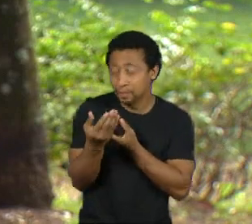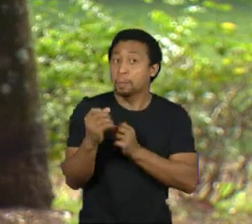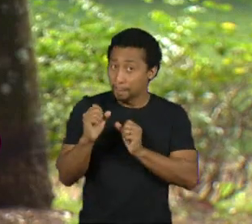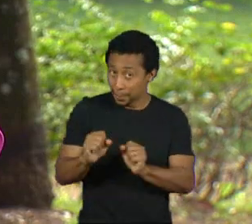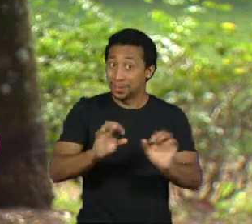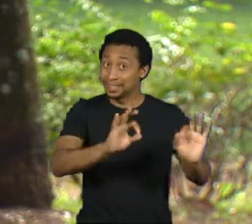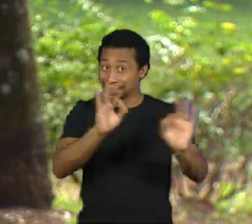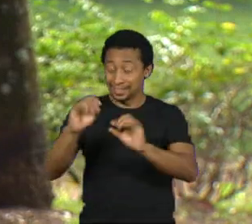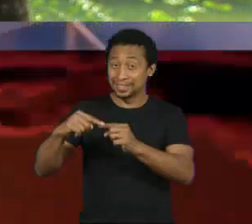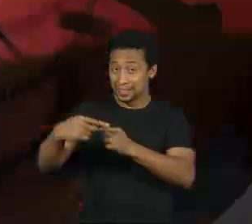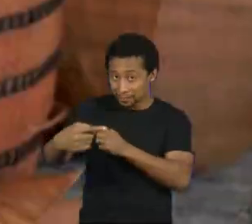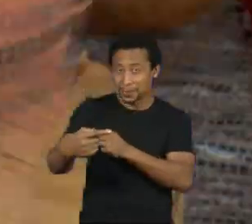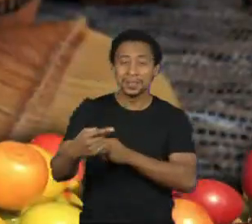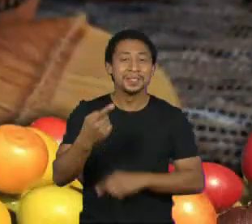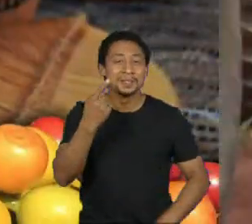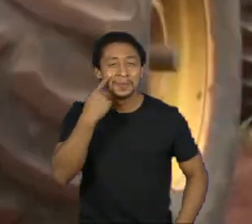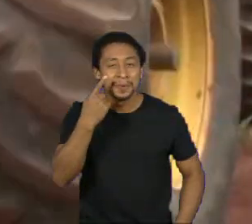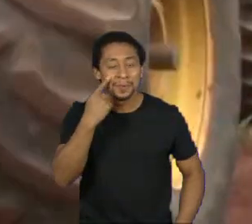E veja também